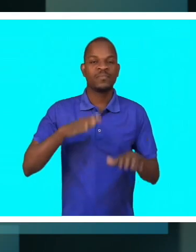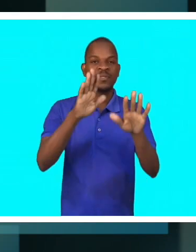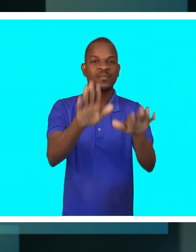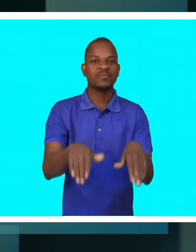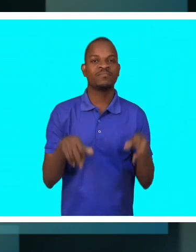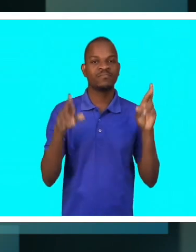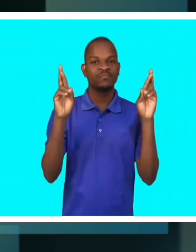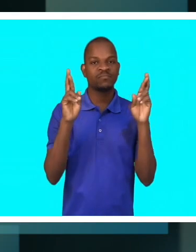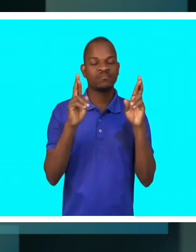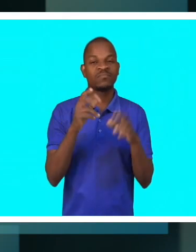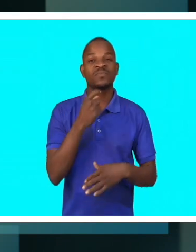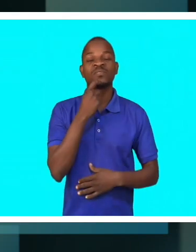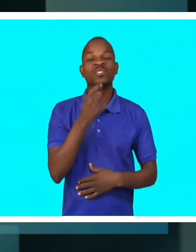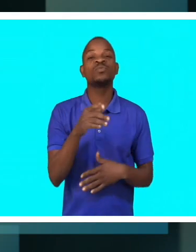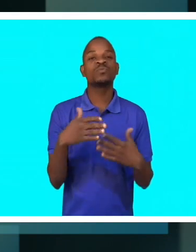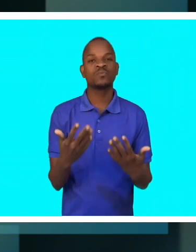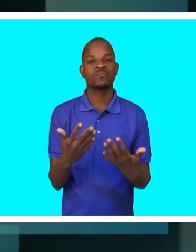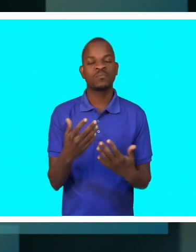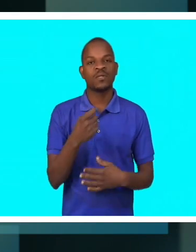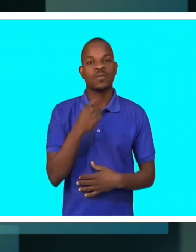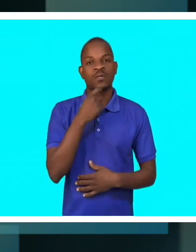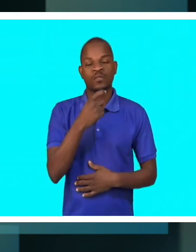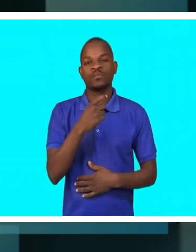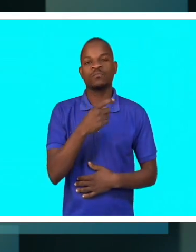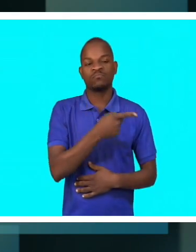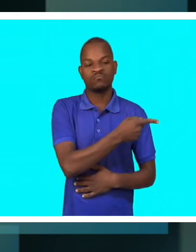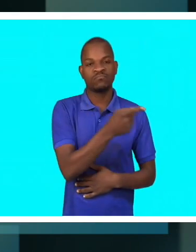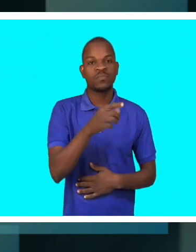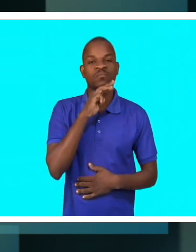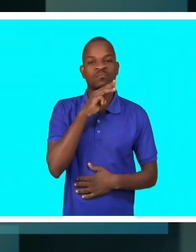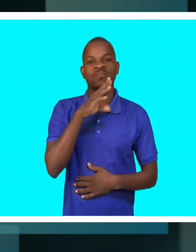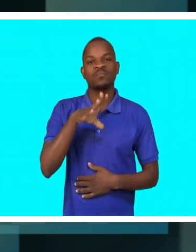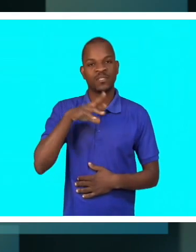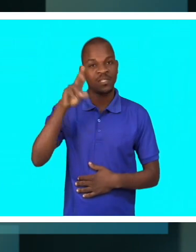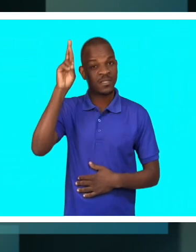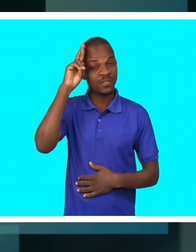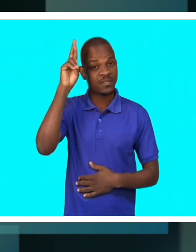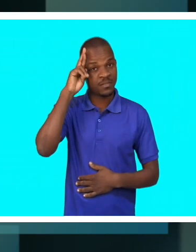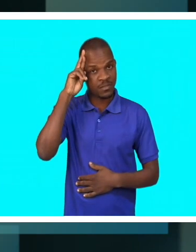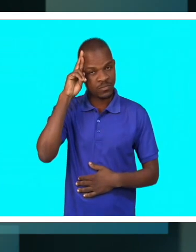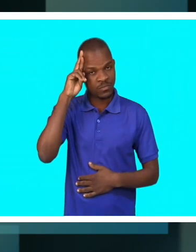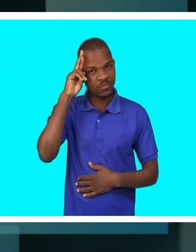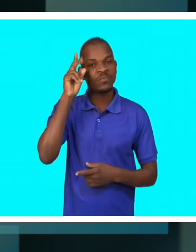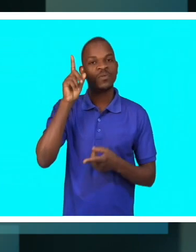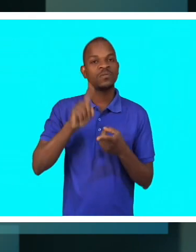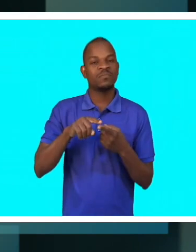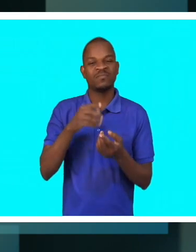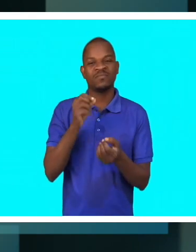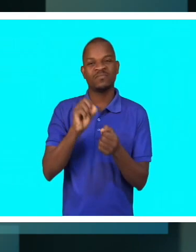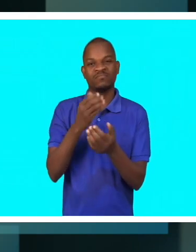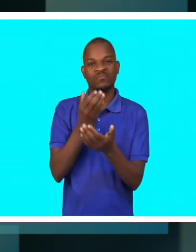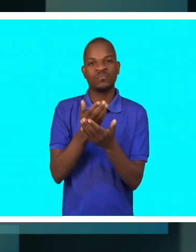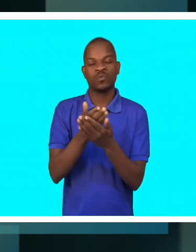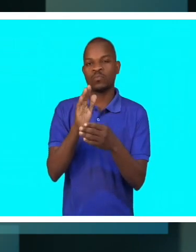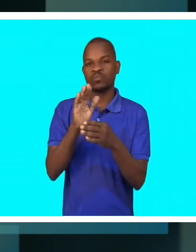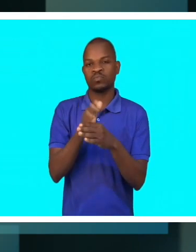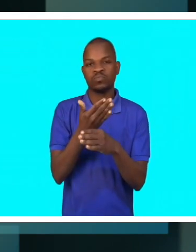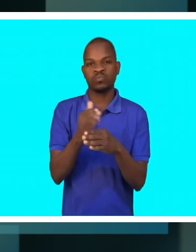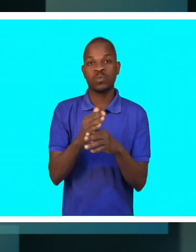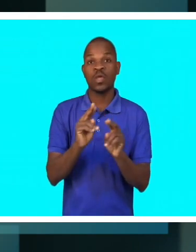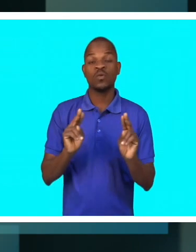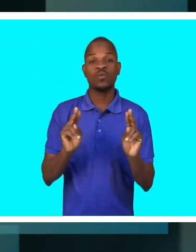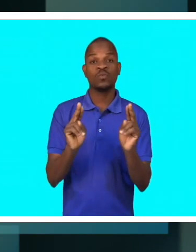segundo vice-presidente da Assembleia da República, apoia o posicionamento destas famílias e propõe a